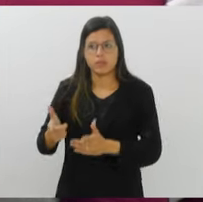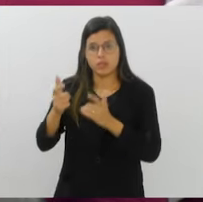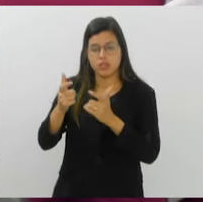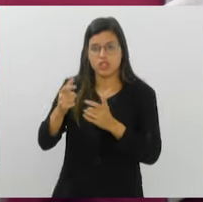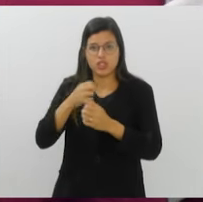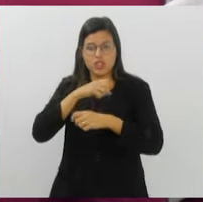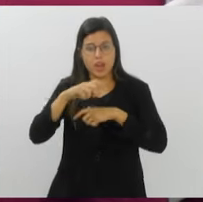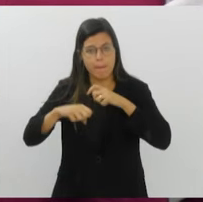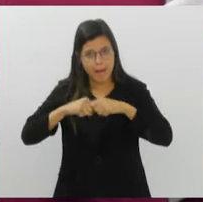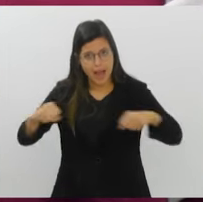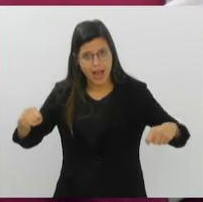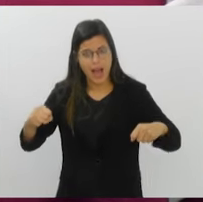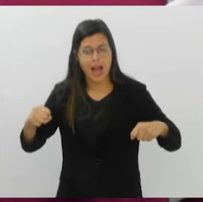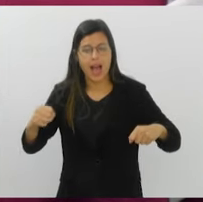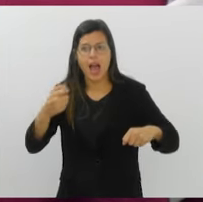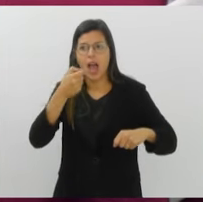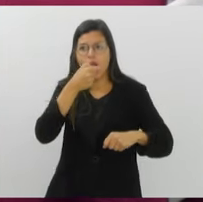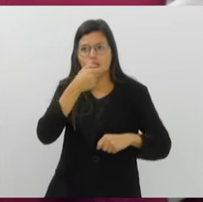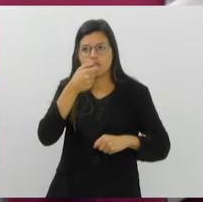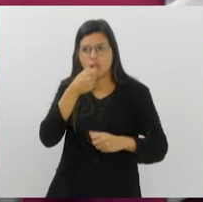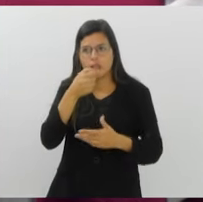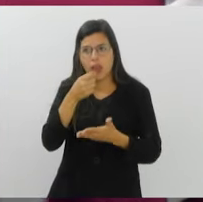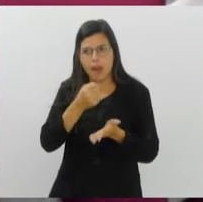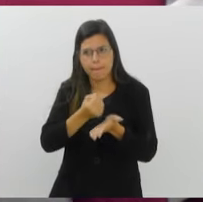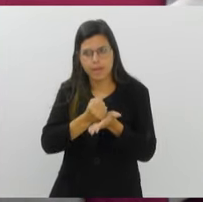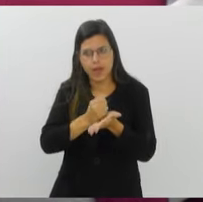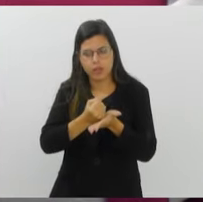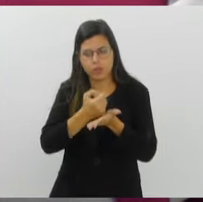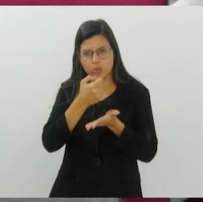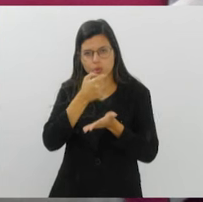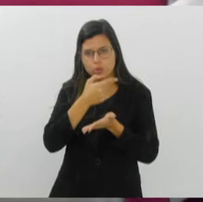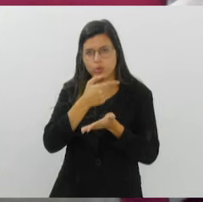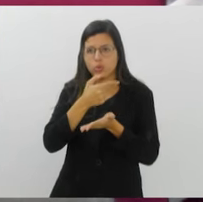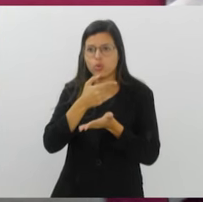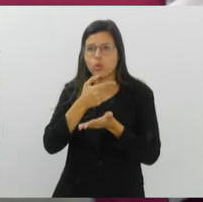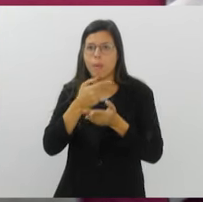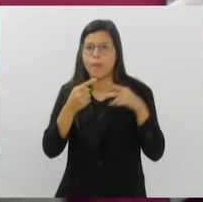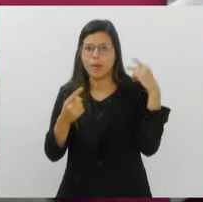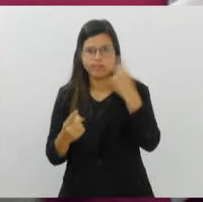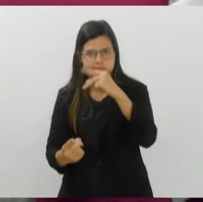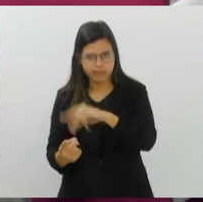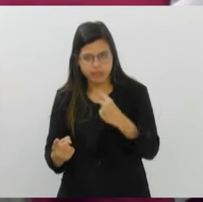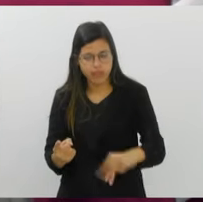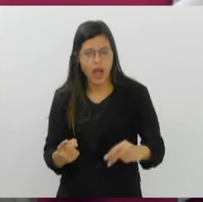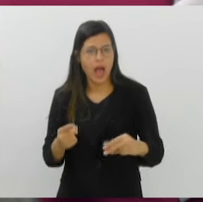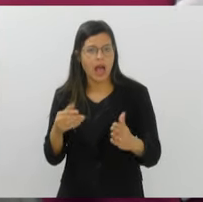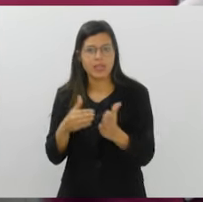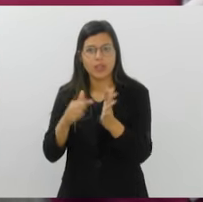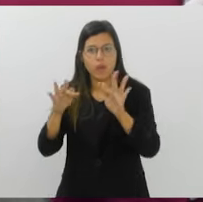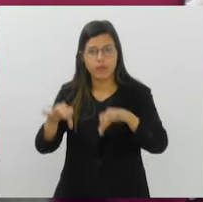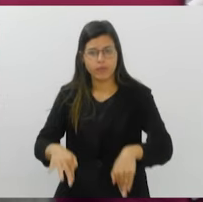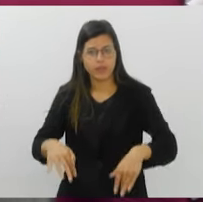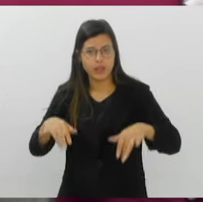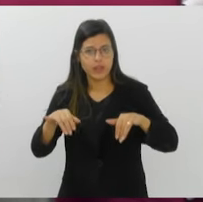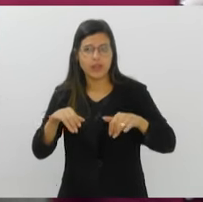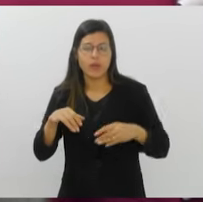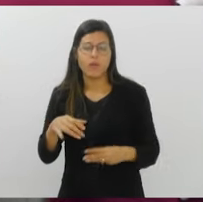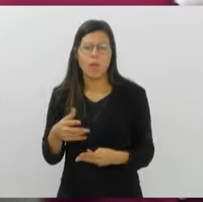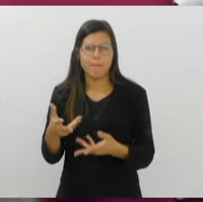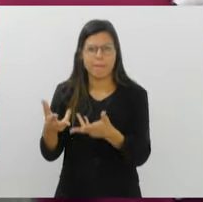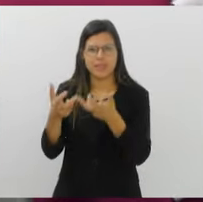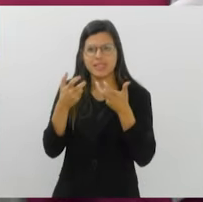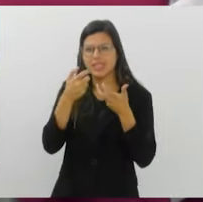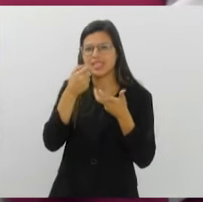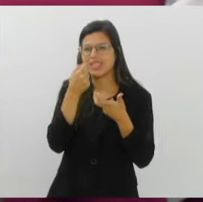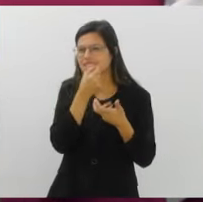com Rivopinol para te espancar até o fim. Eu vou sentir todos os seus dentes quebrarem.